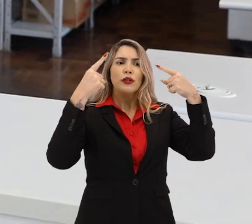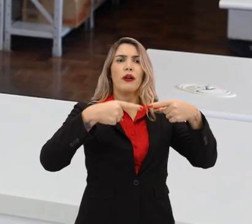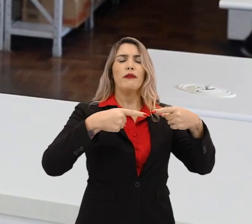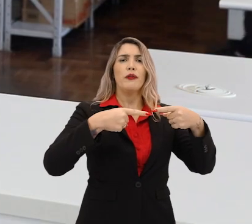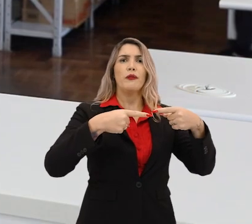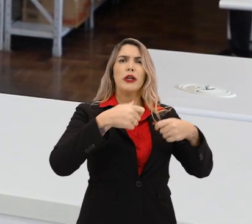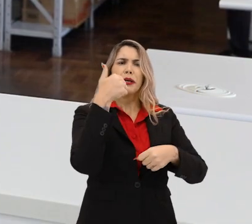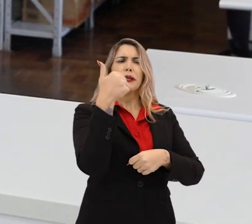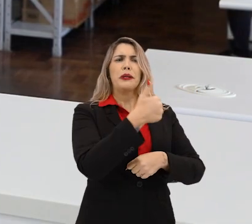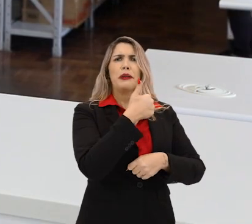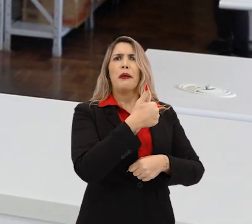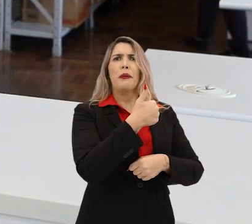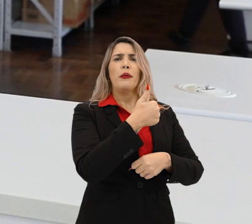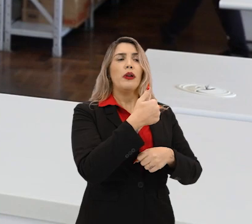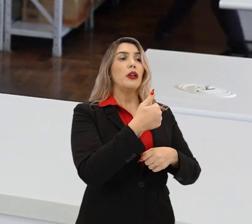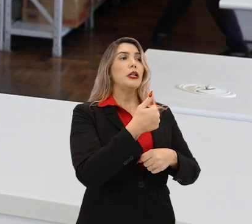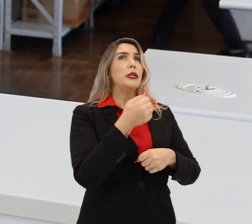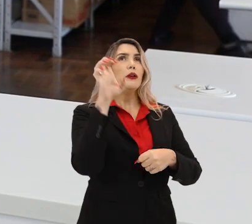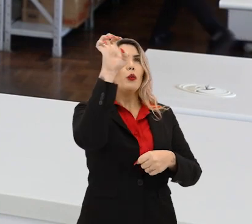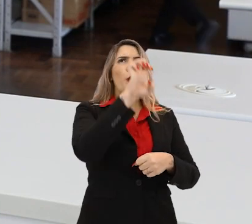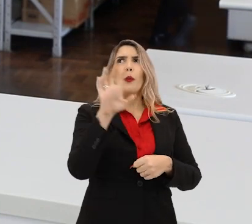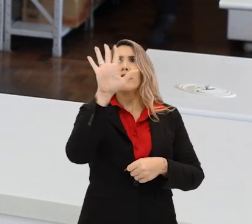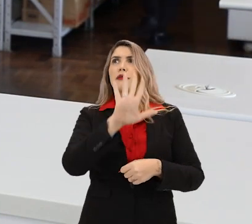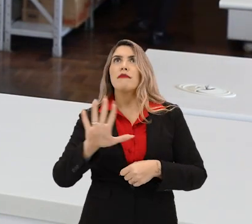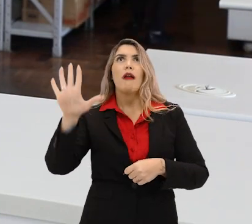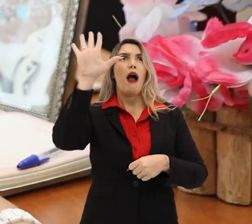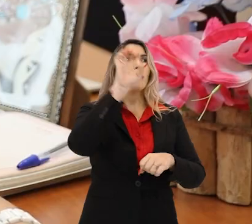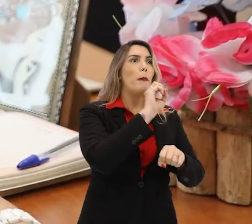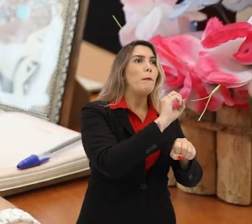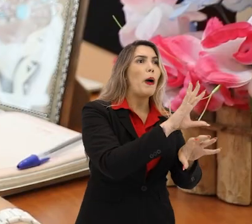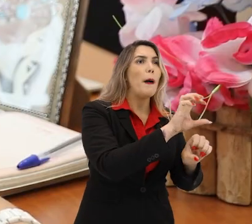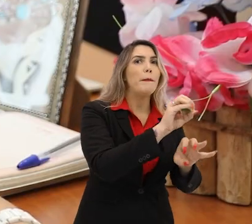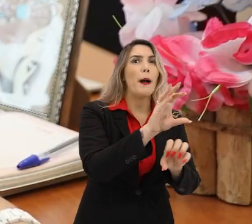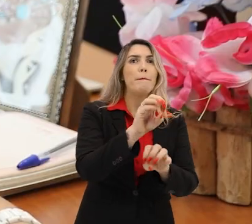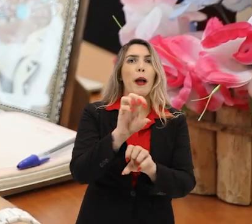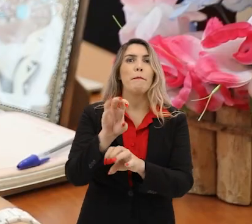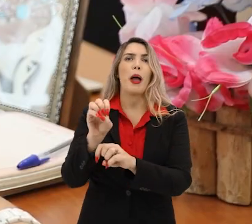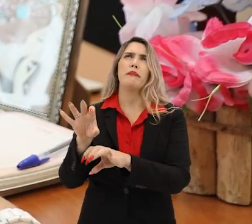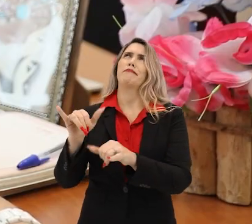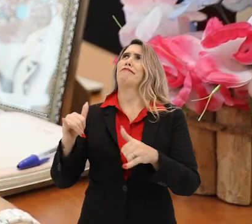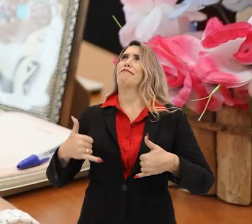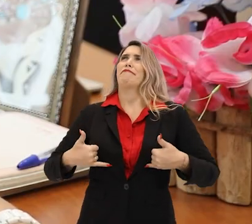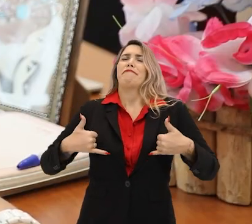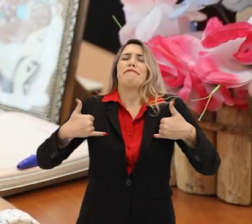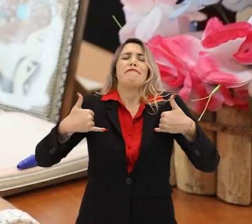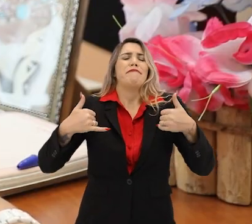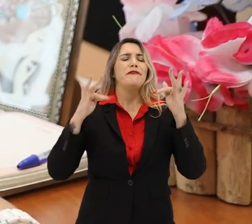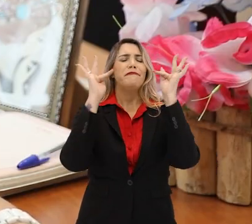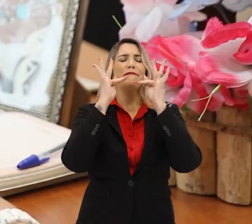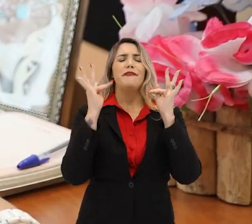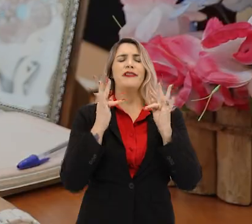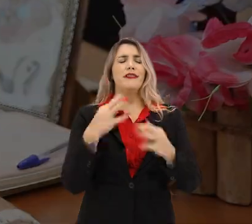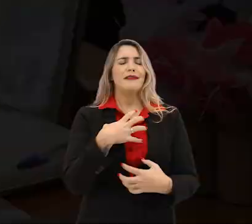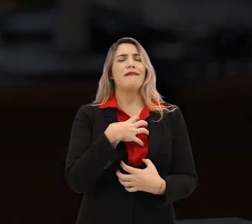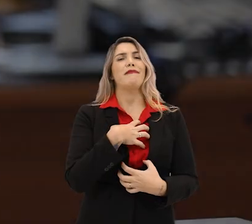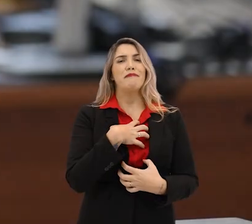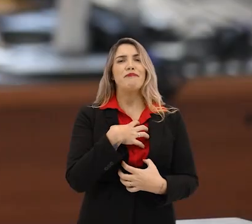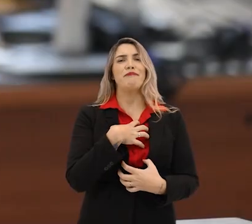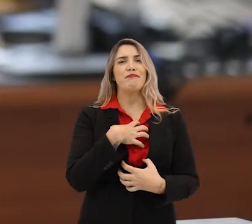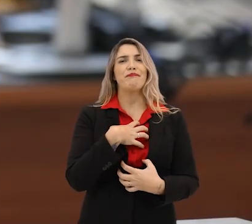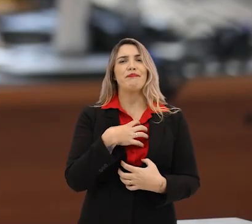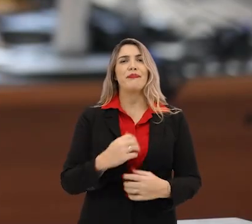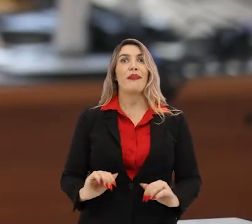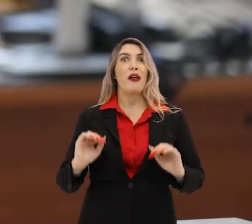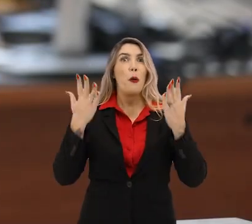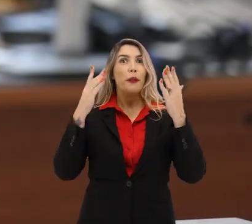certo e conseguir compartilhar com outros estados, me trouxe uma satisfação pessoal muito grande. Ana